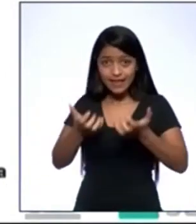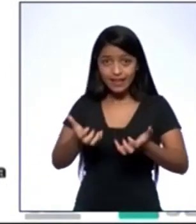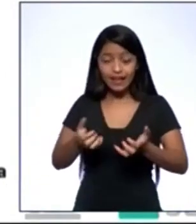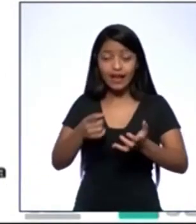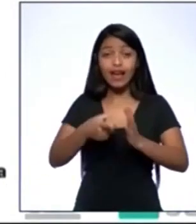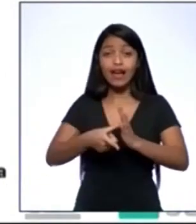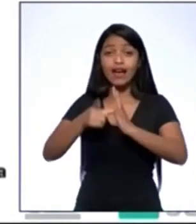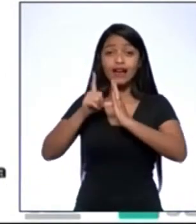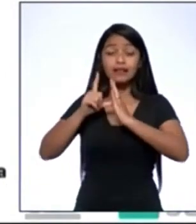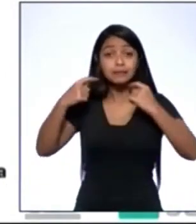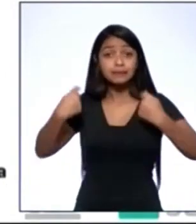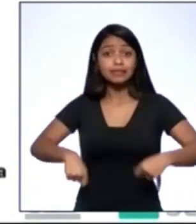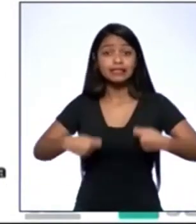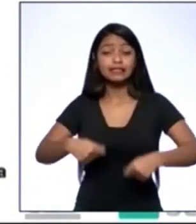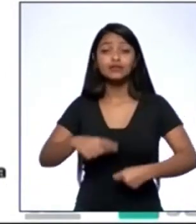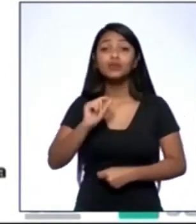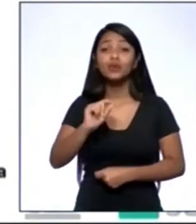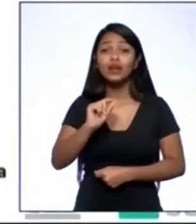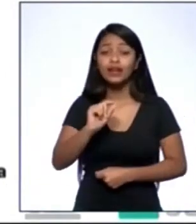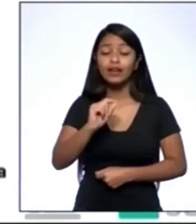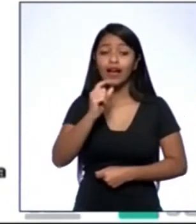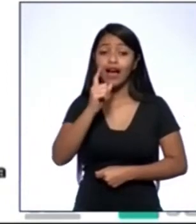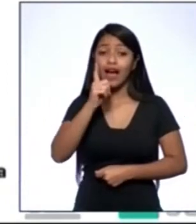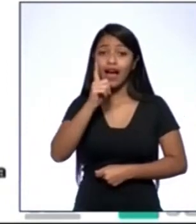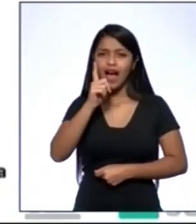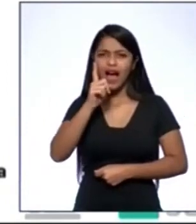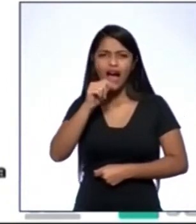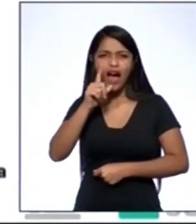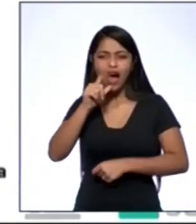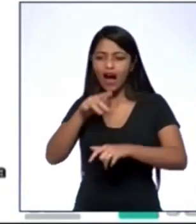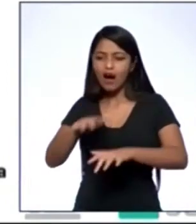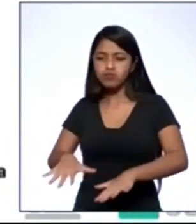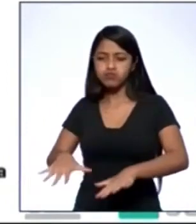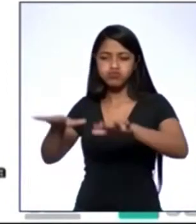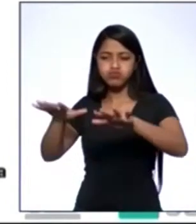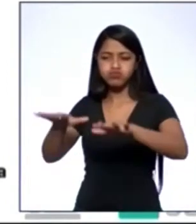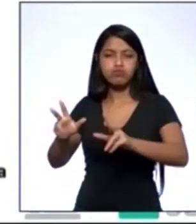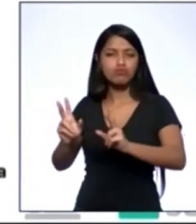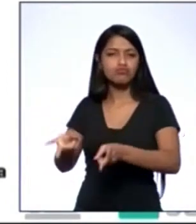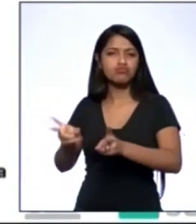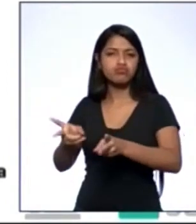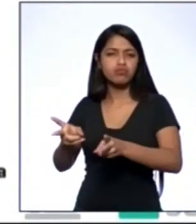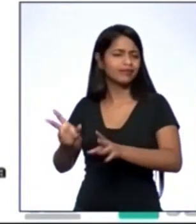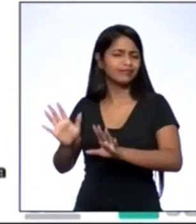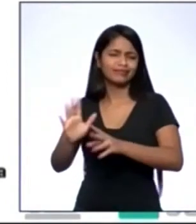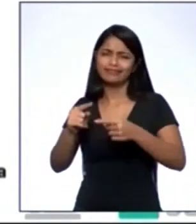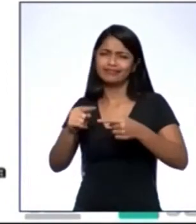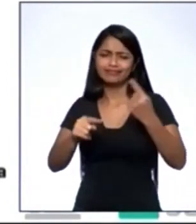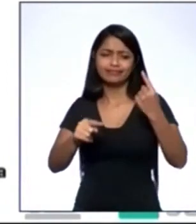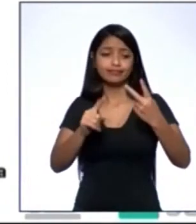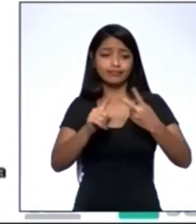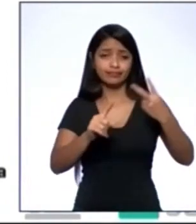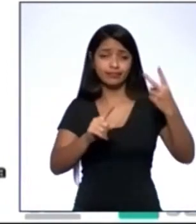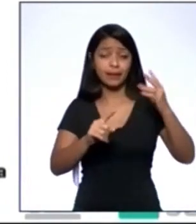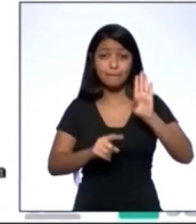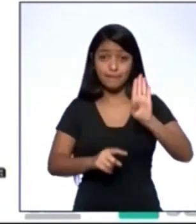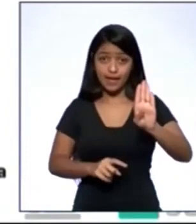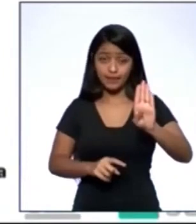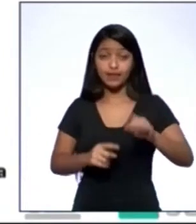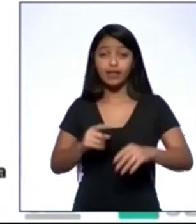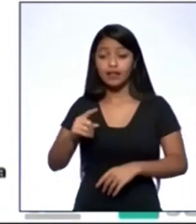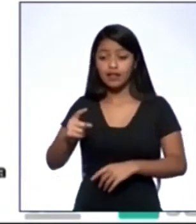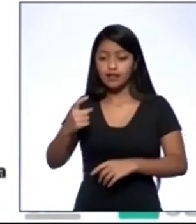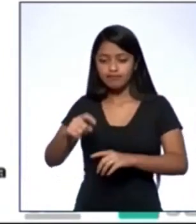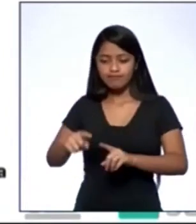manter inalterado seu volume de água. Nada a ver. Item B, aumentar a população de algas. Nada a